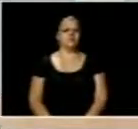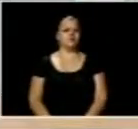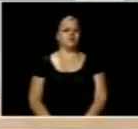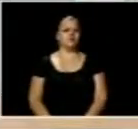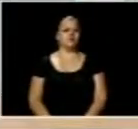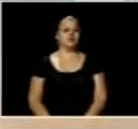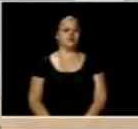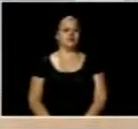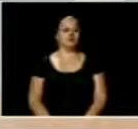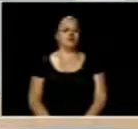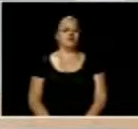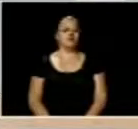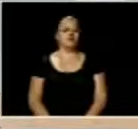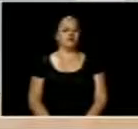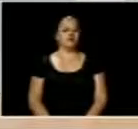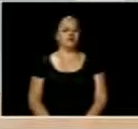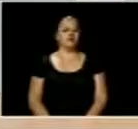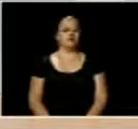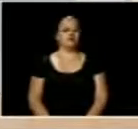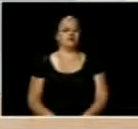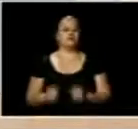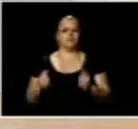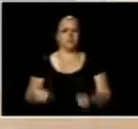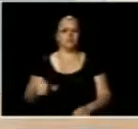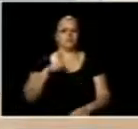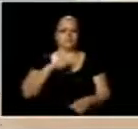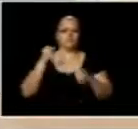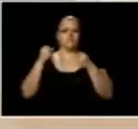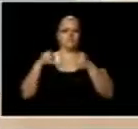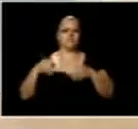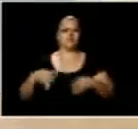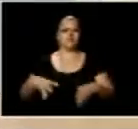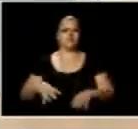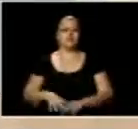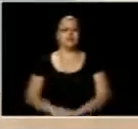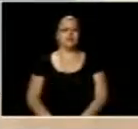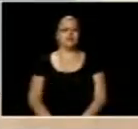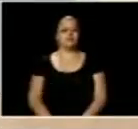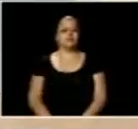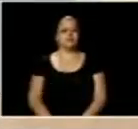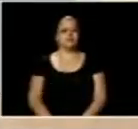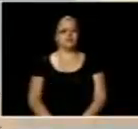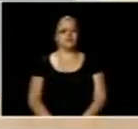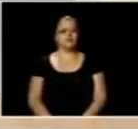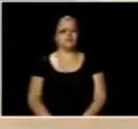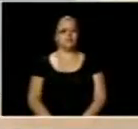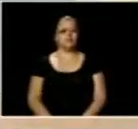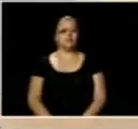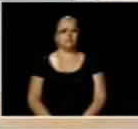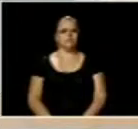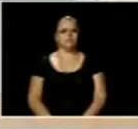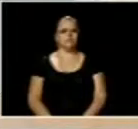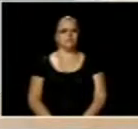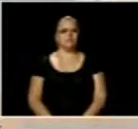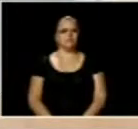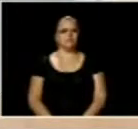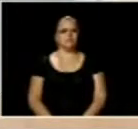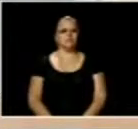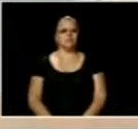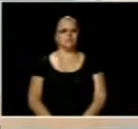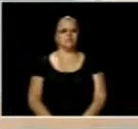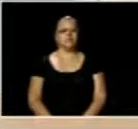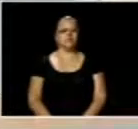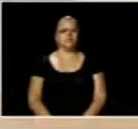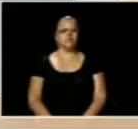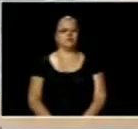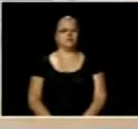ser colocadas lá. Porque senão, não vai ter qualificação. Vai se colocar qualquer um a preço de banana. É